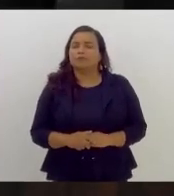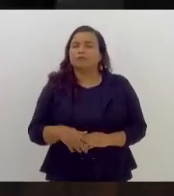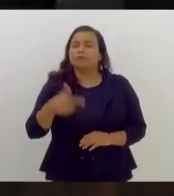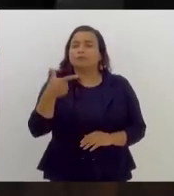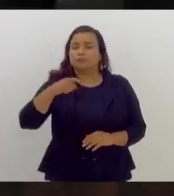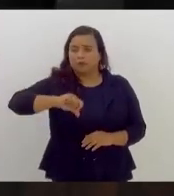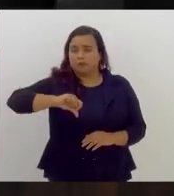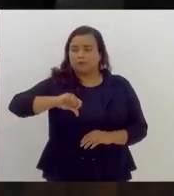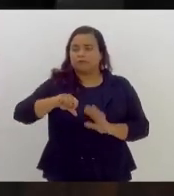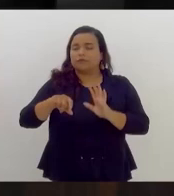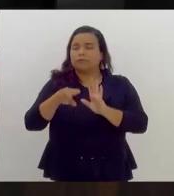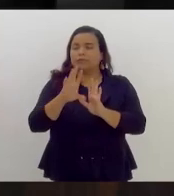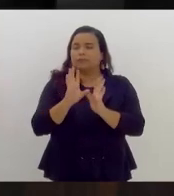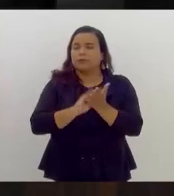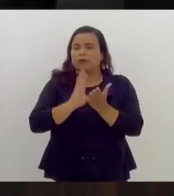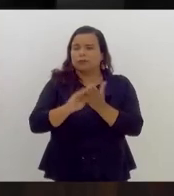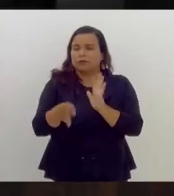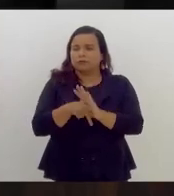29º da pauta.